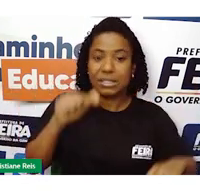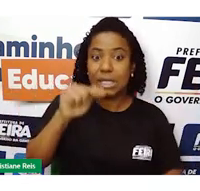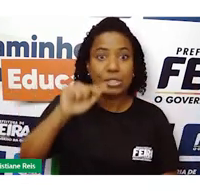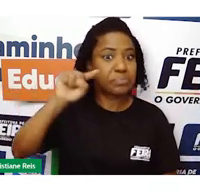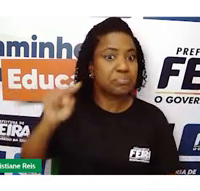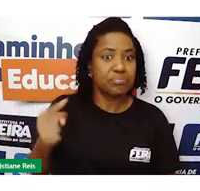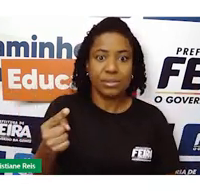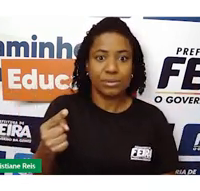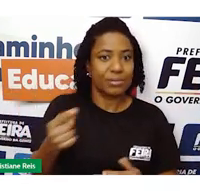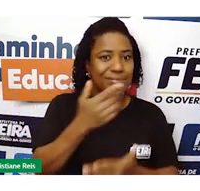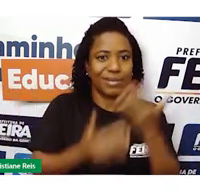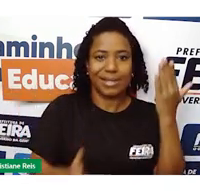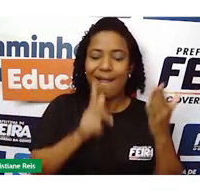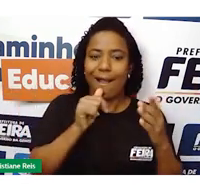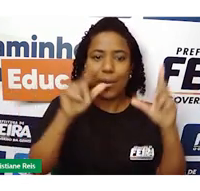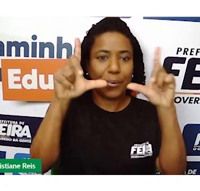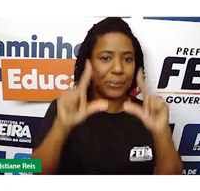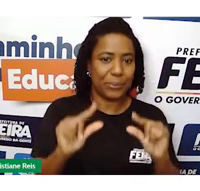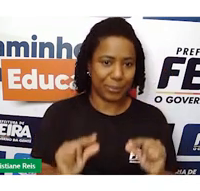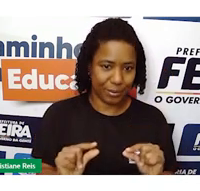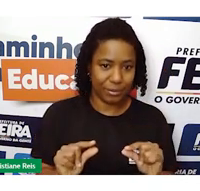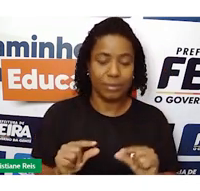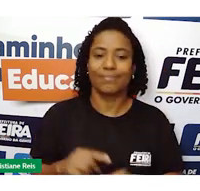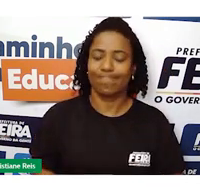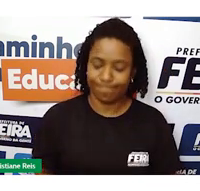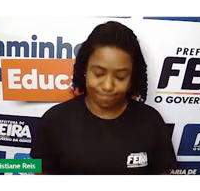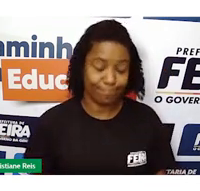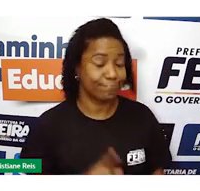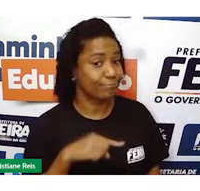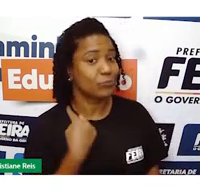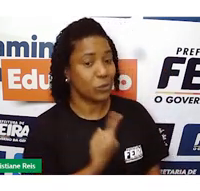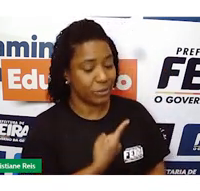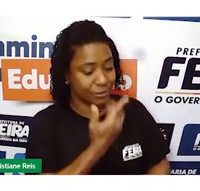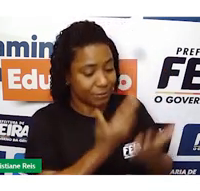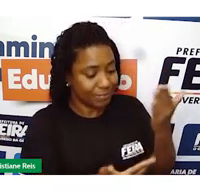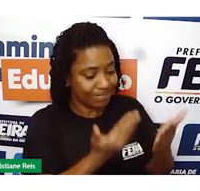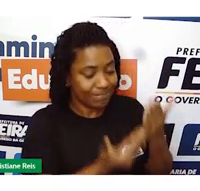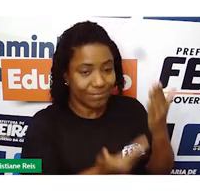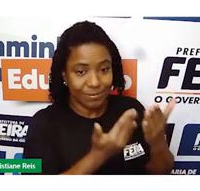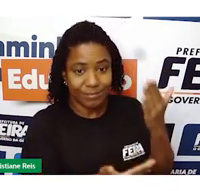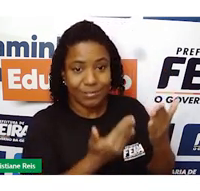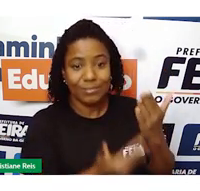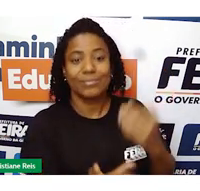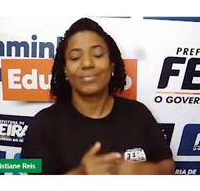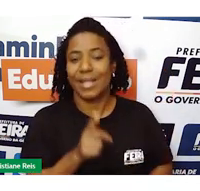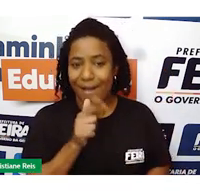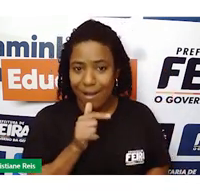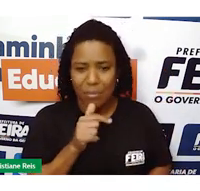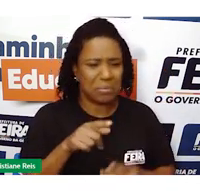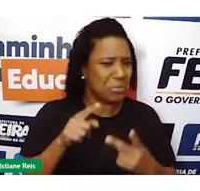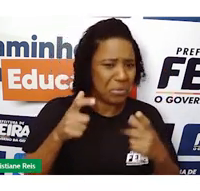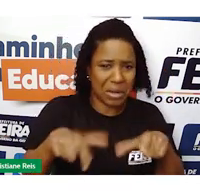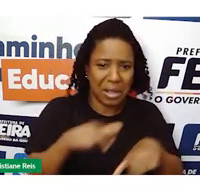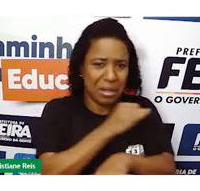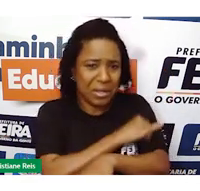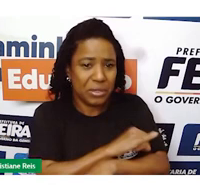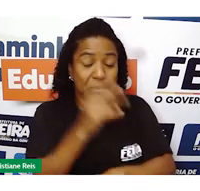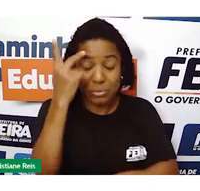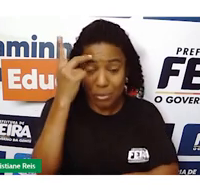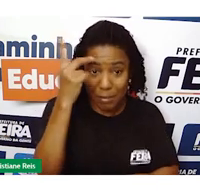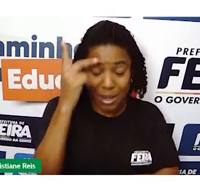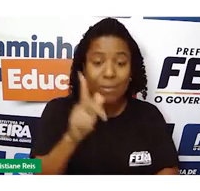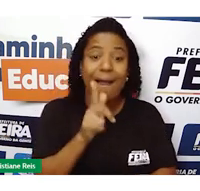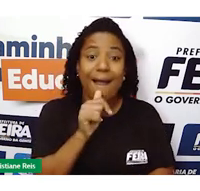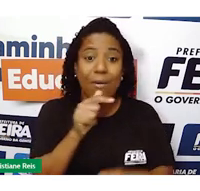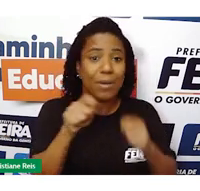perdendo 50, 60% da água potável. E mesmo áreas mais urbanizadas, como São Paulo, Rio de Janeiro, com perdas também